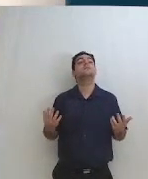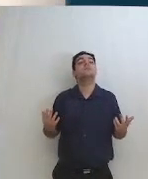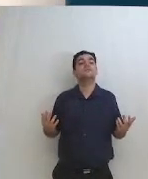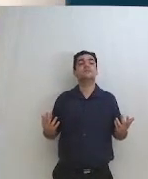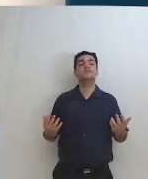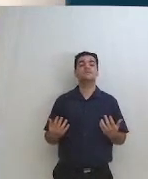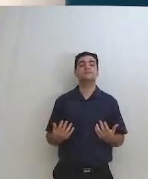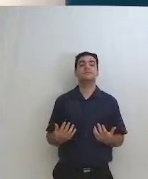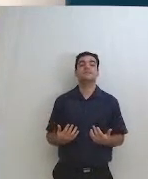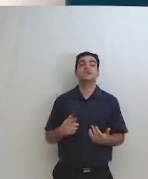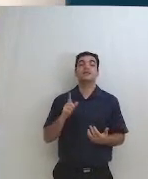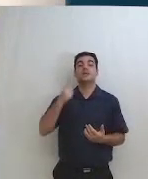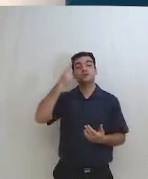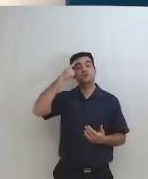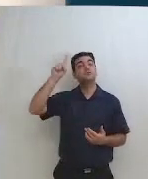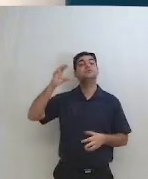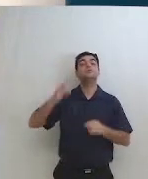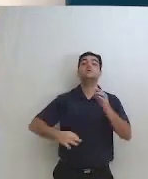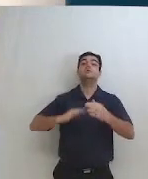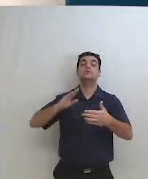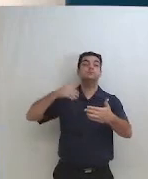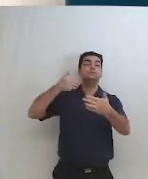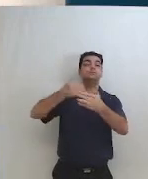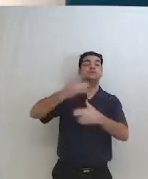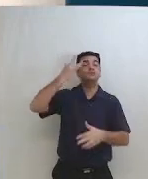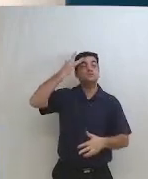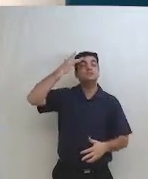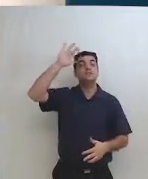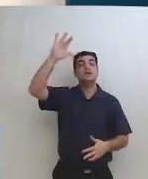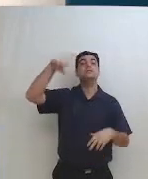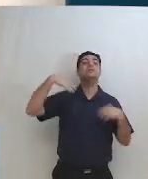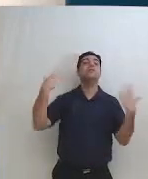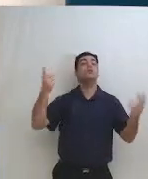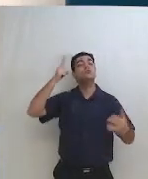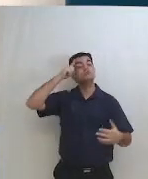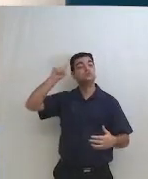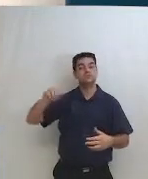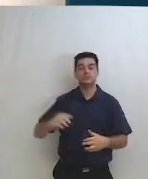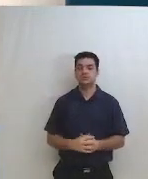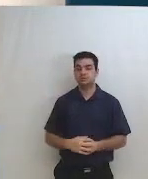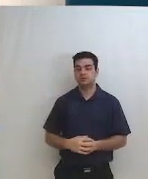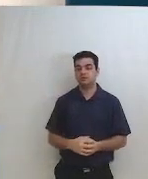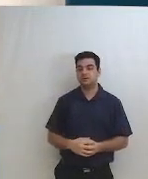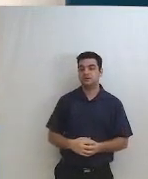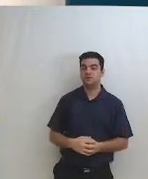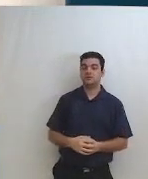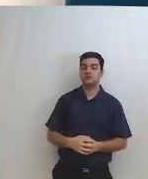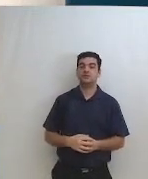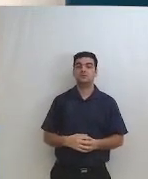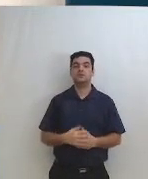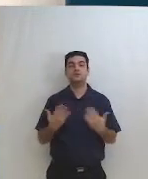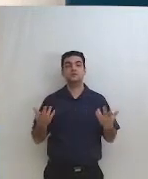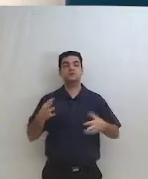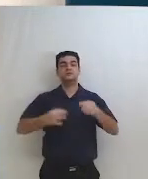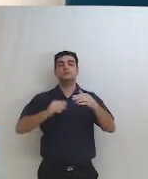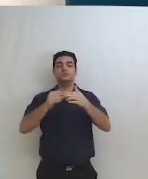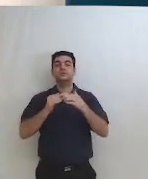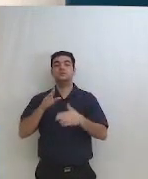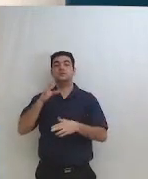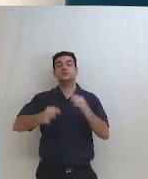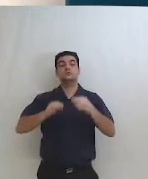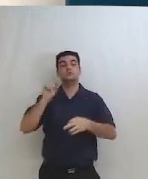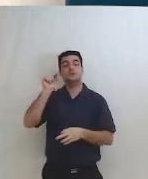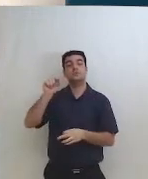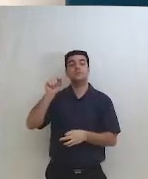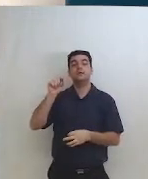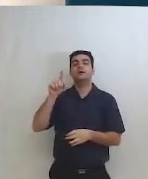de julgamento, nem previsão de julgamento. Nós peticionamos ao juiz, doutor, marque o júri. Nós temos